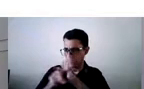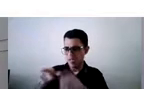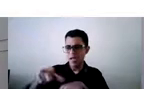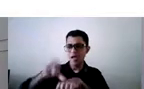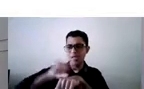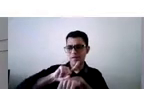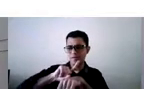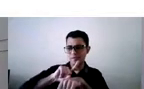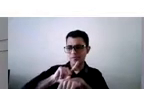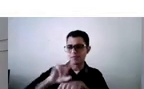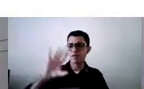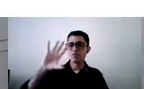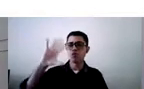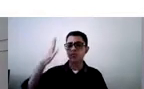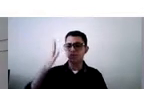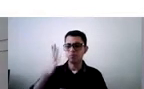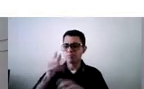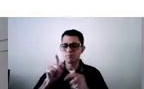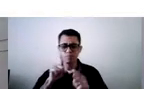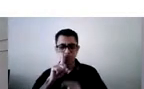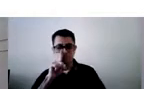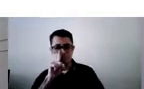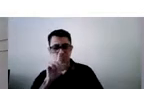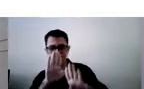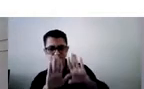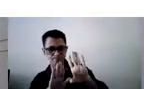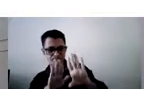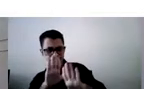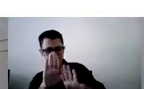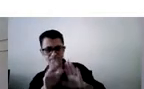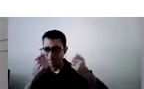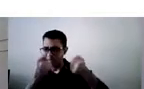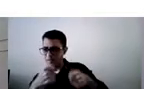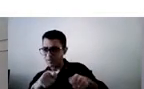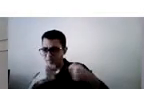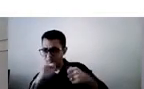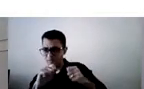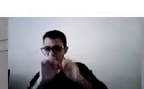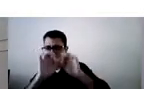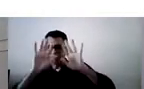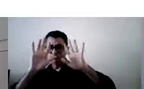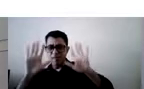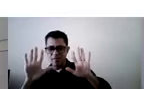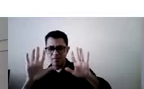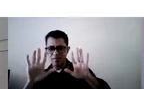também praticar o que se ensina, de forma a deixar clara